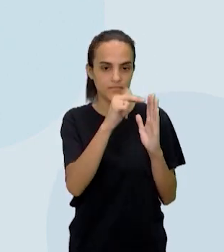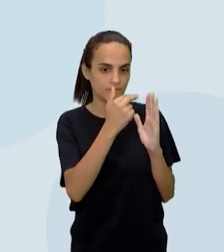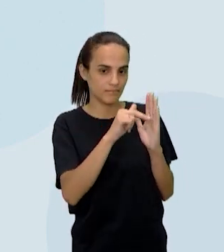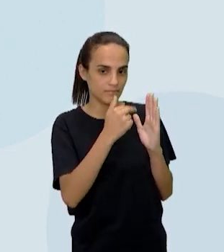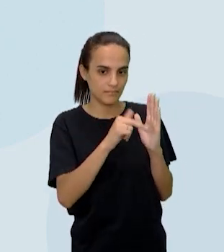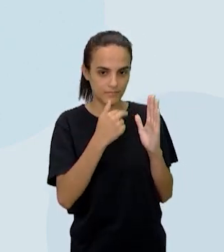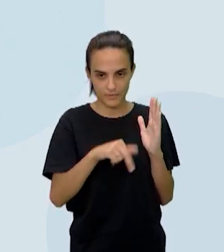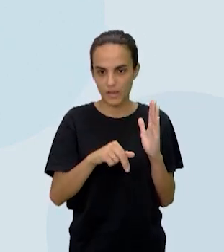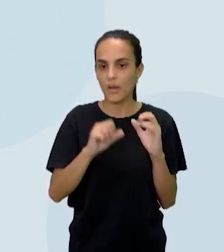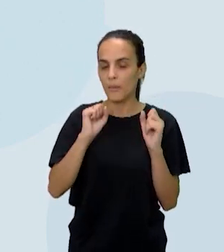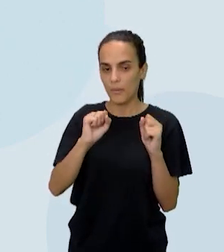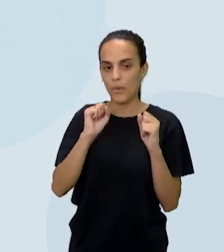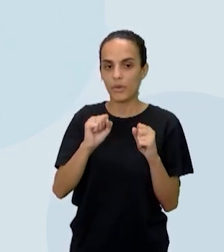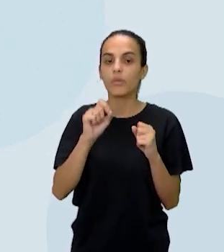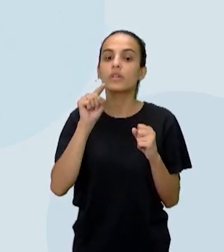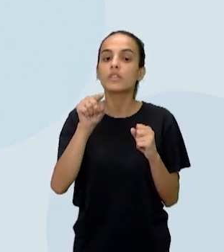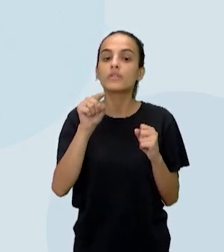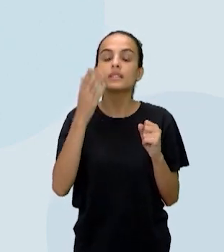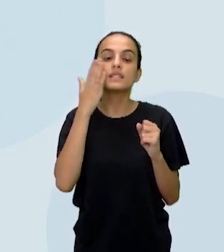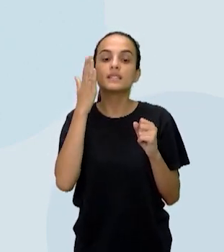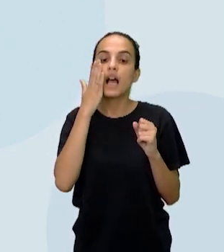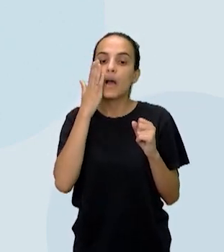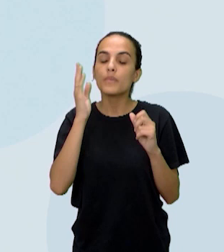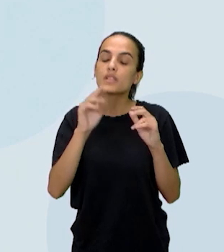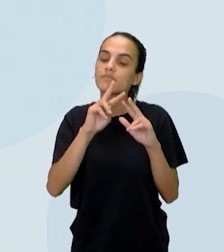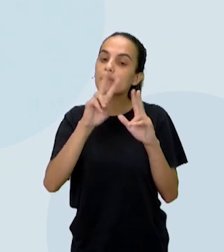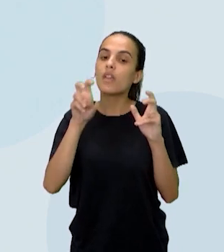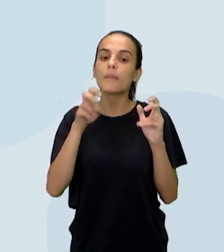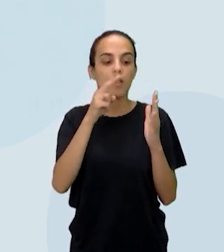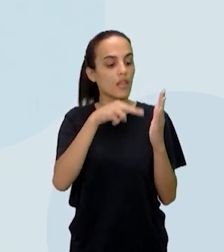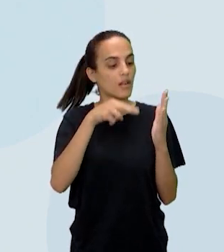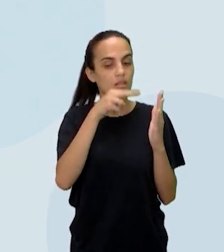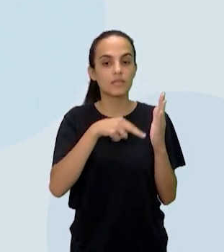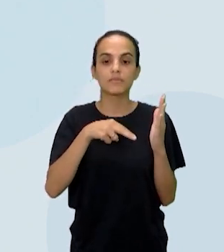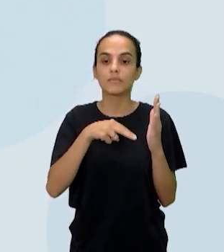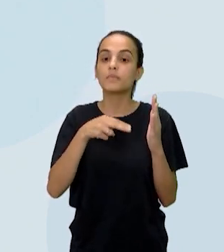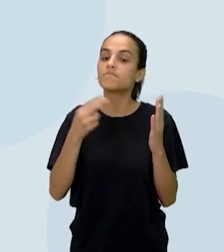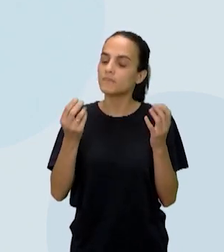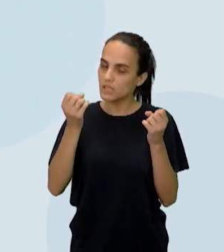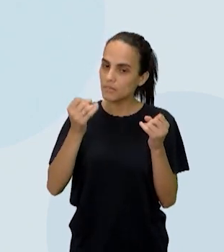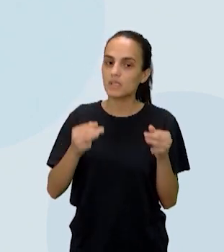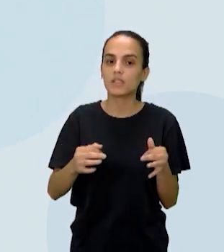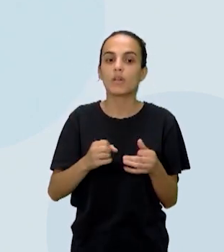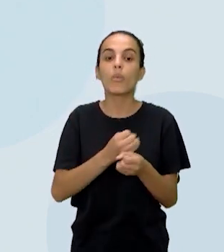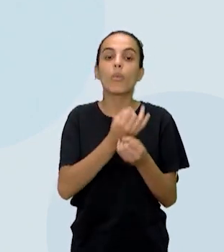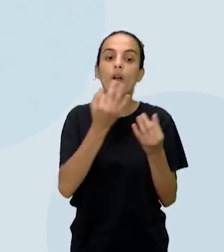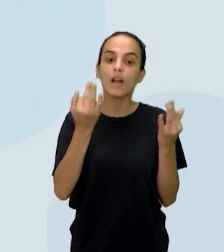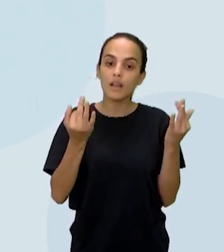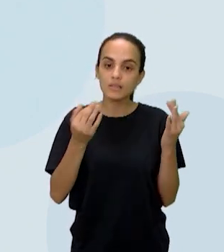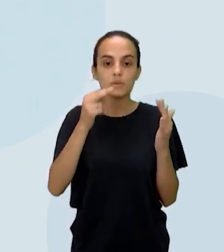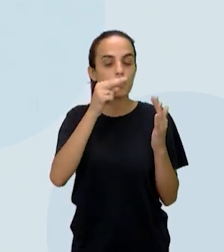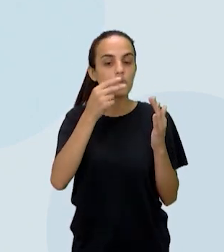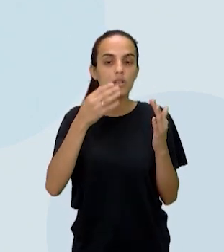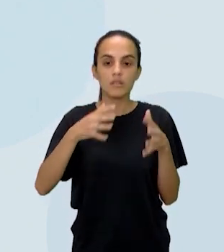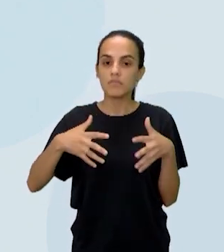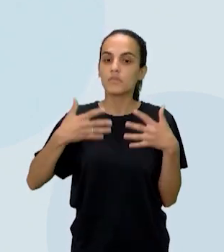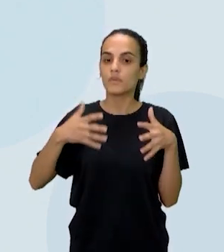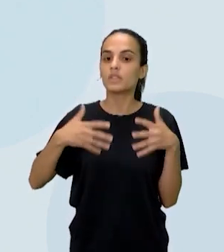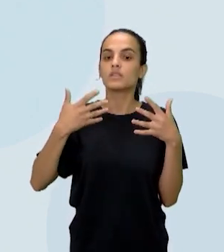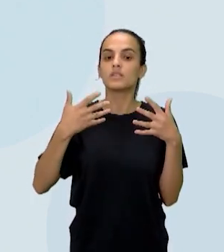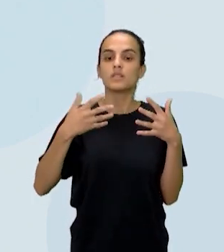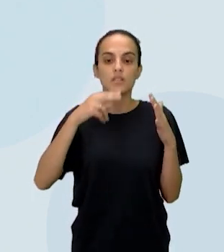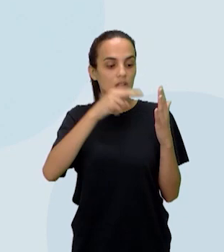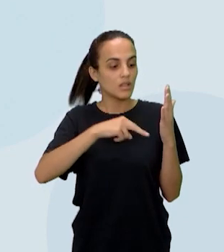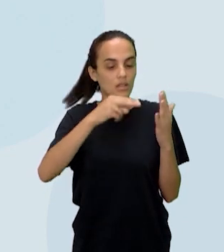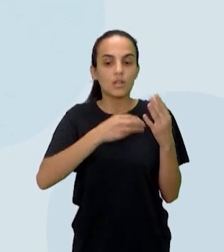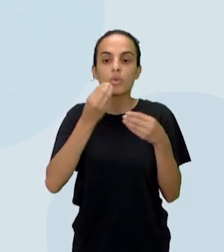esse tema, aí você pode começar. O que você sabe sobre leitura? Pontue. Quais são as motivações para a leitura e